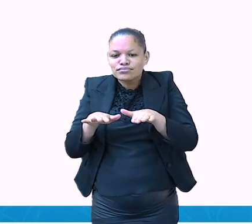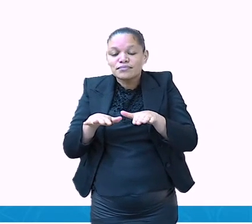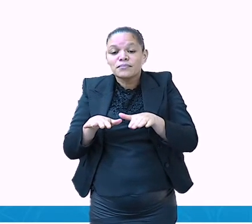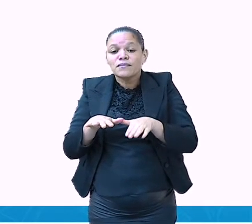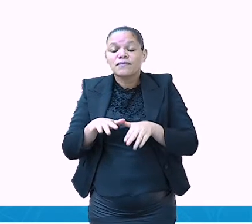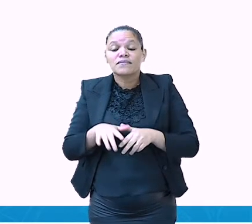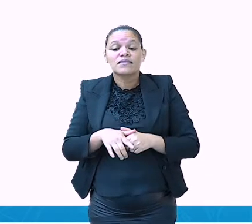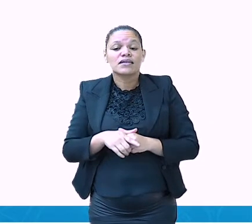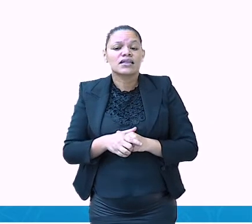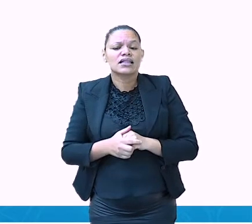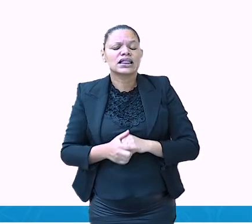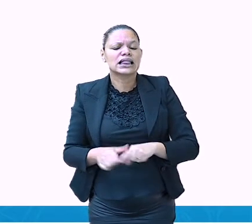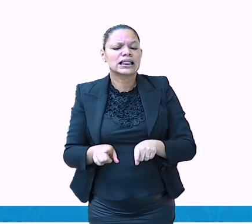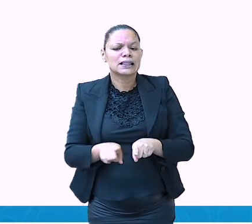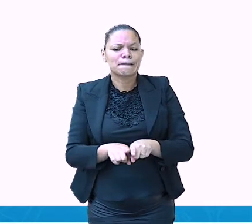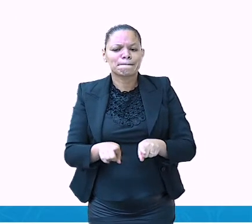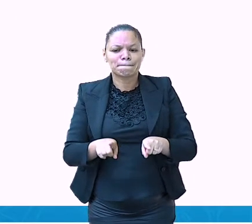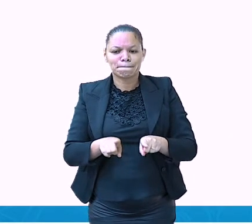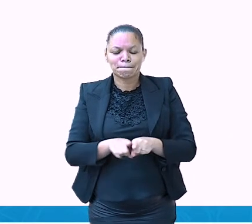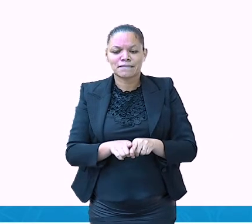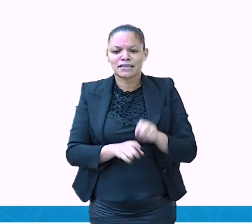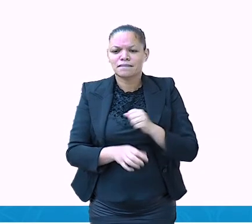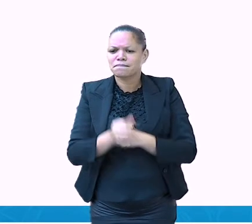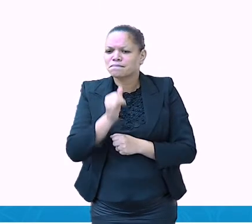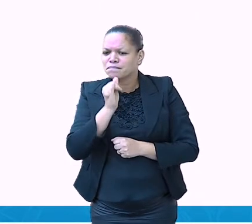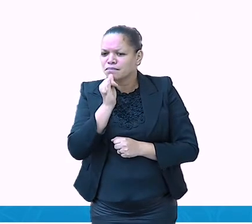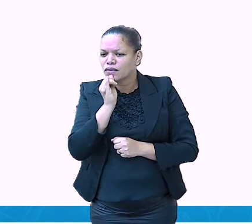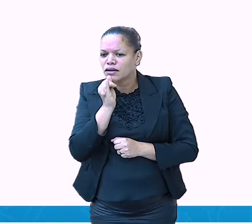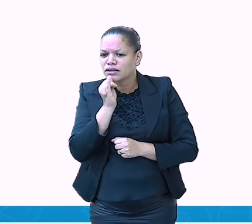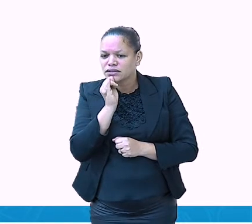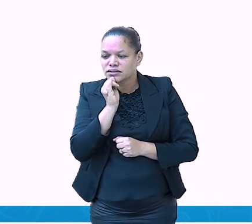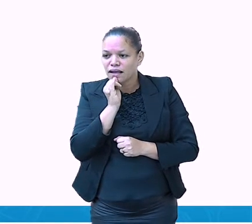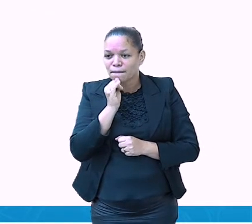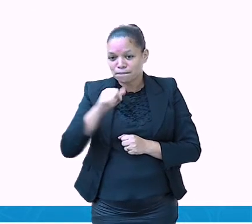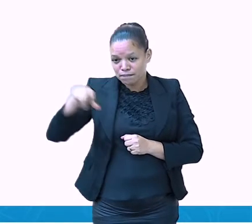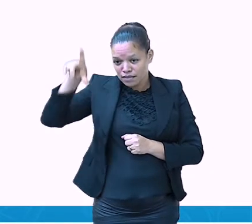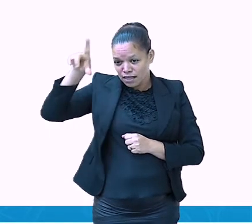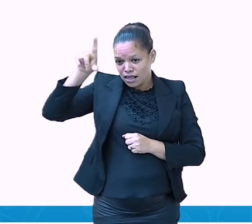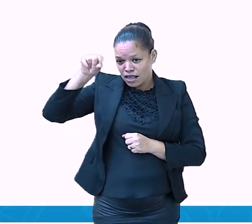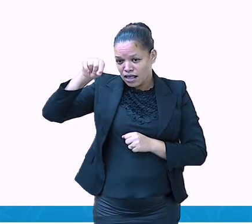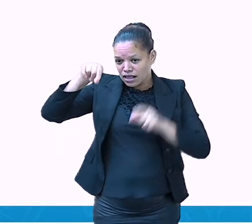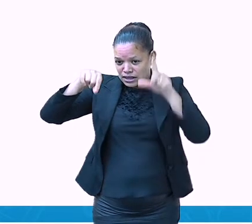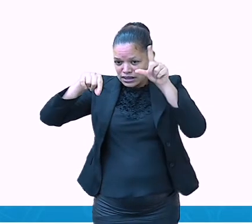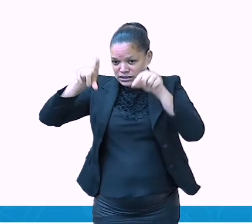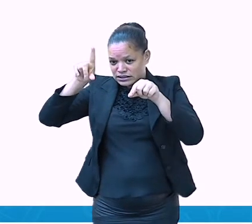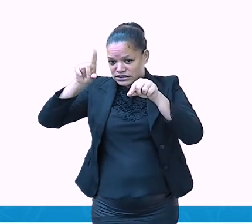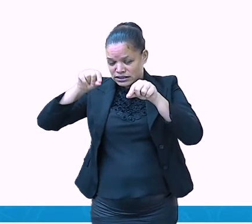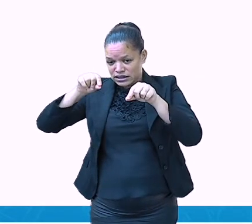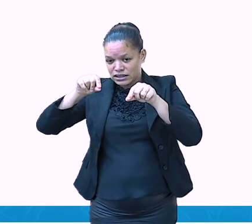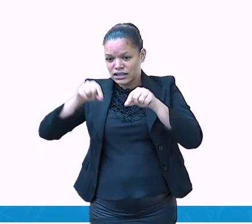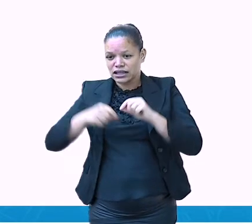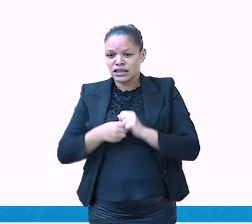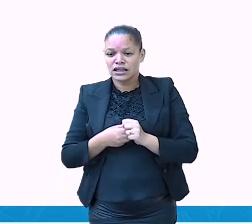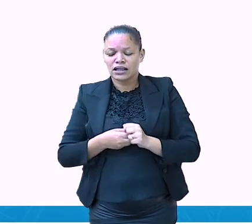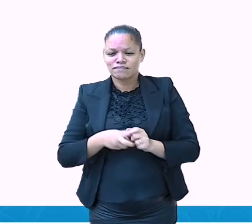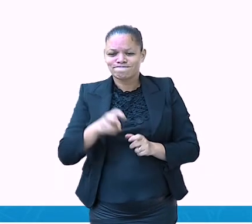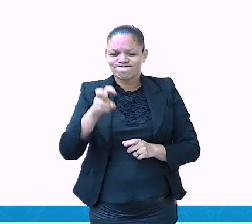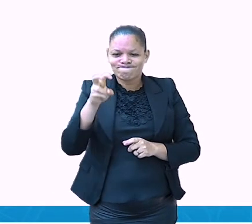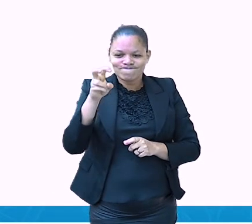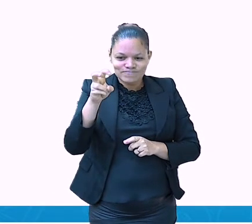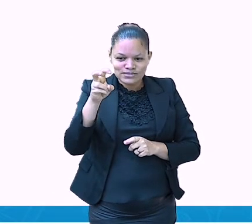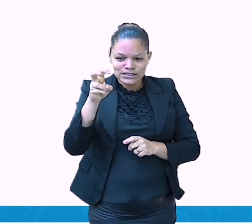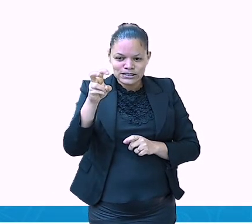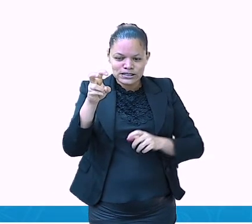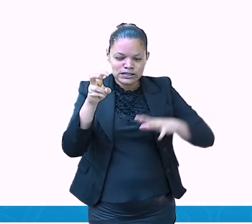uma autorregeneração. Por exemplo, a estrela tem aqui 5 pontas. Mas se você corta